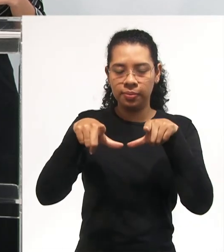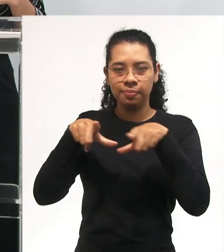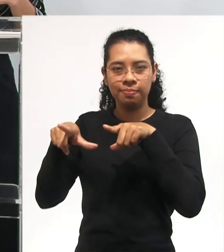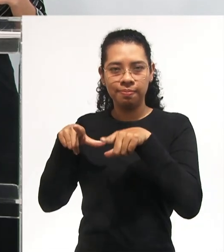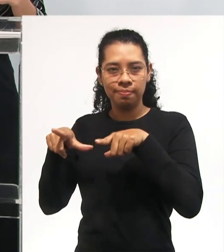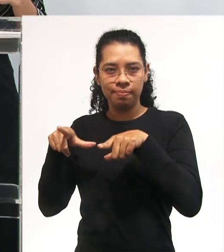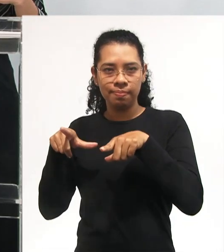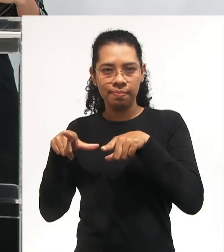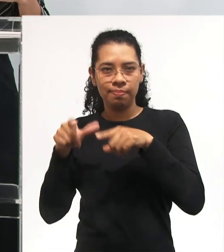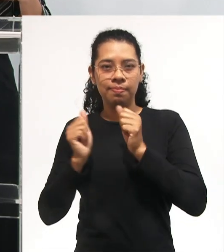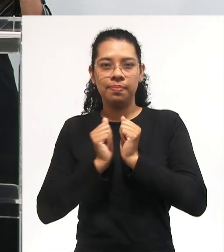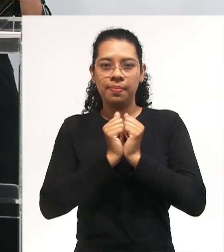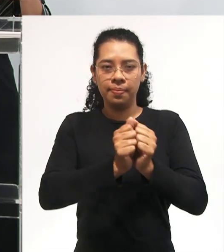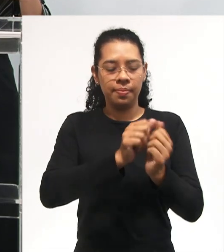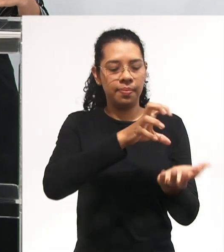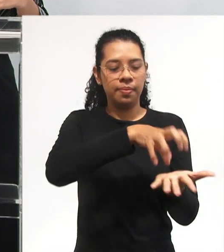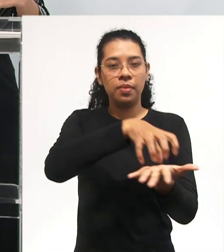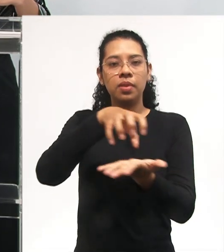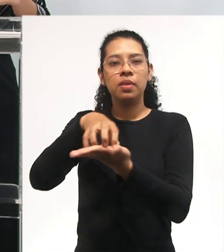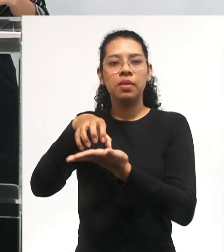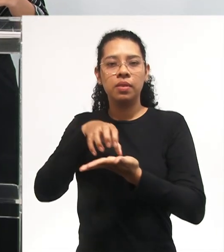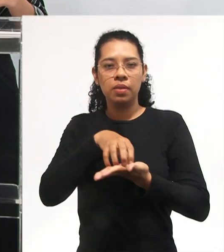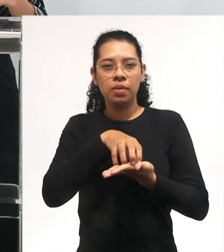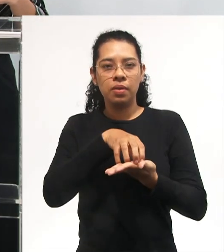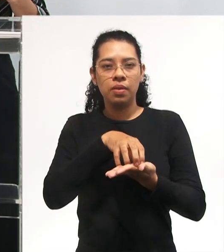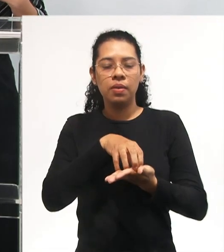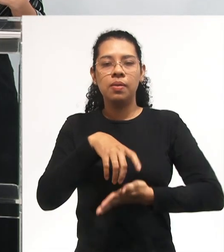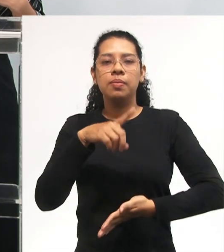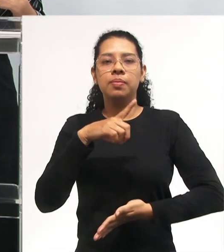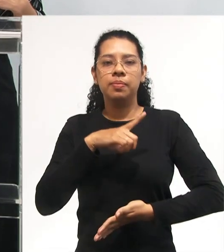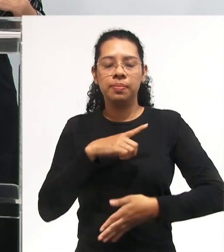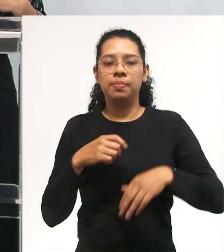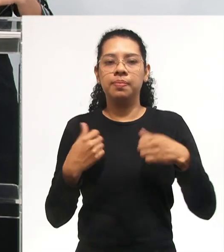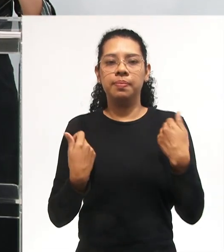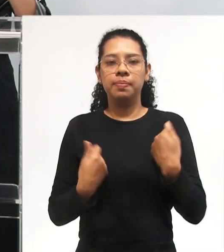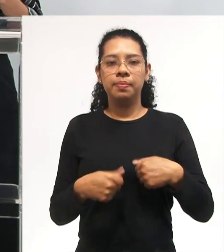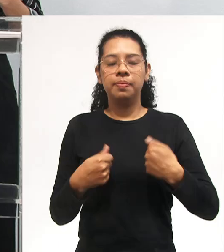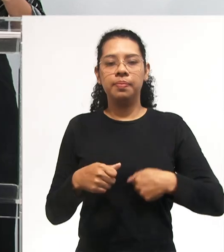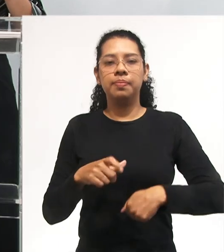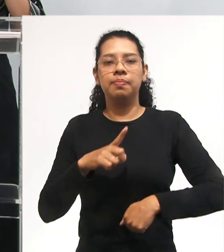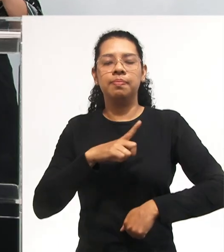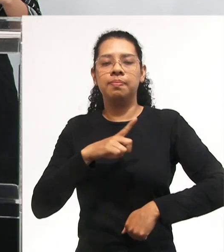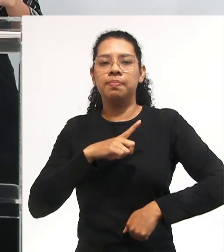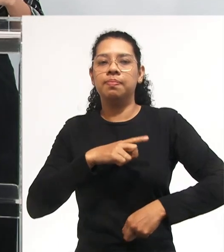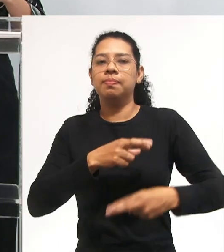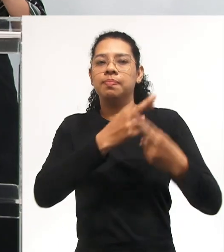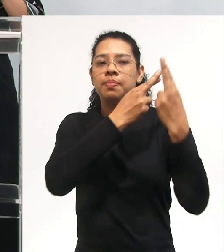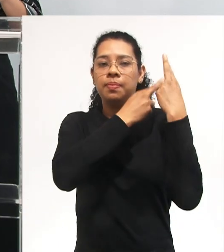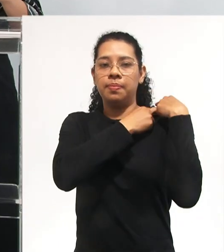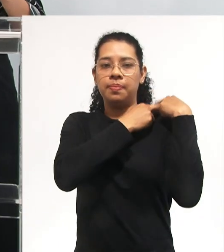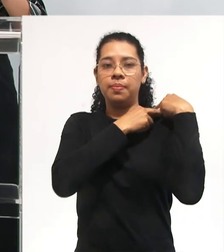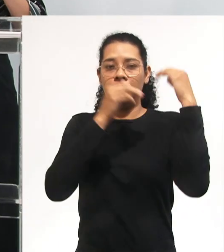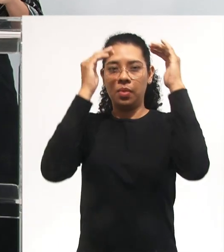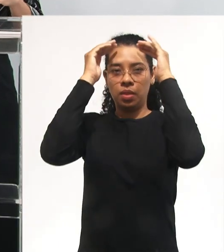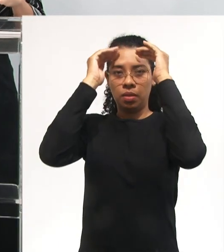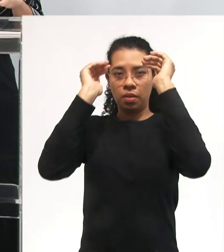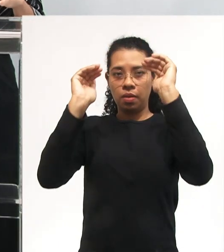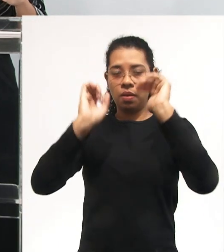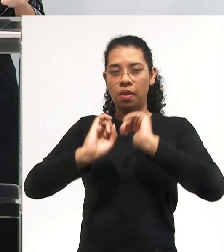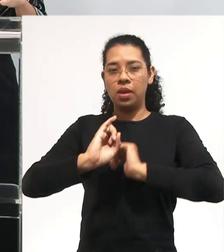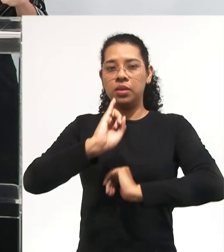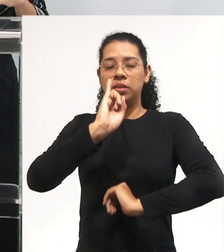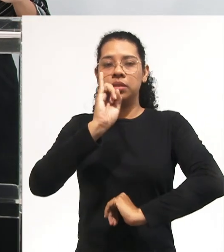submetidas aos mesmos deveres e às mesmas penalidades em caso de mau uso do recurso ou do